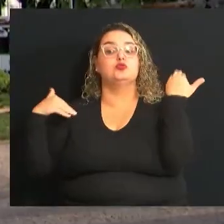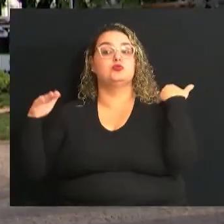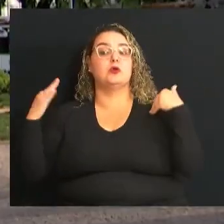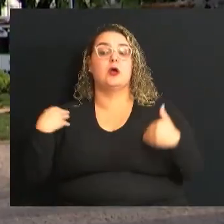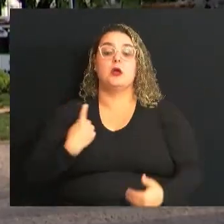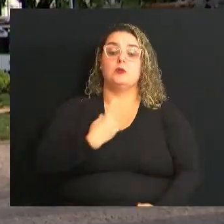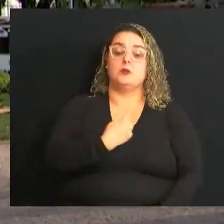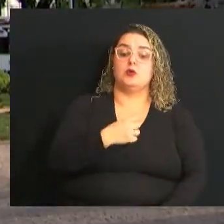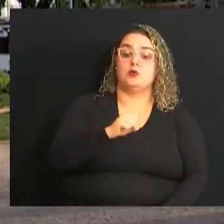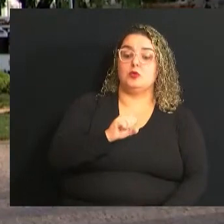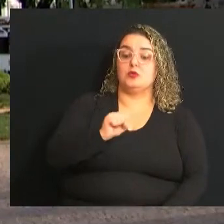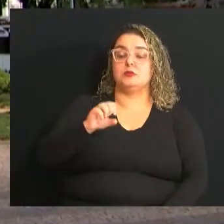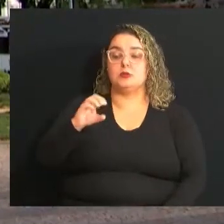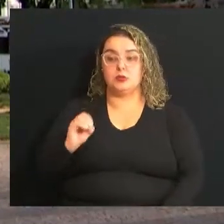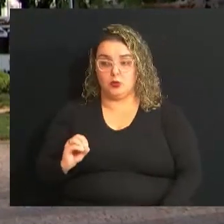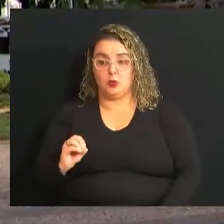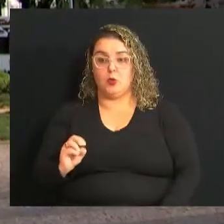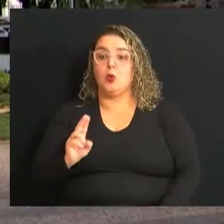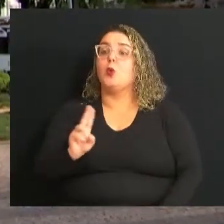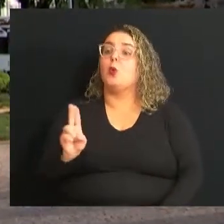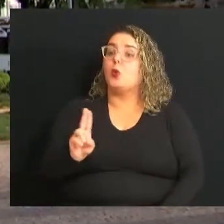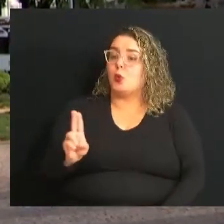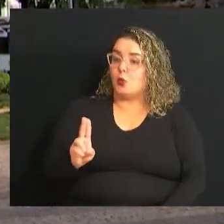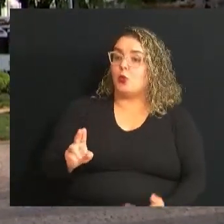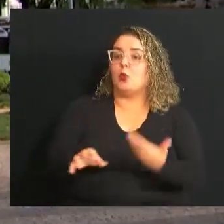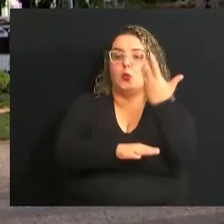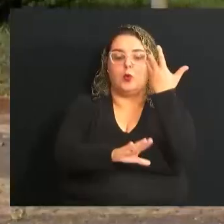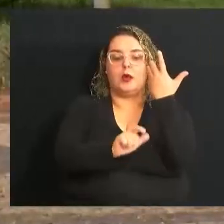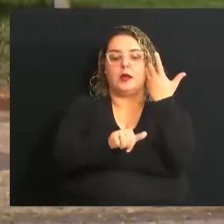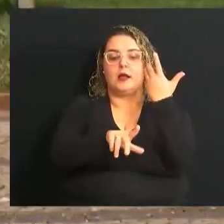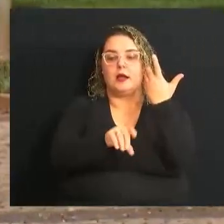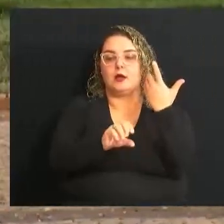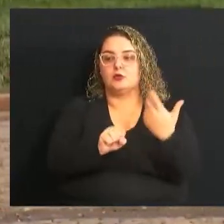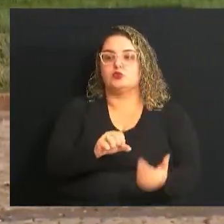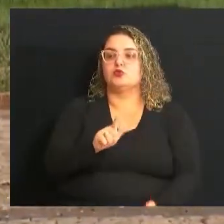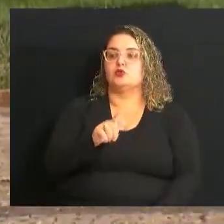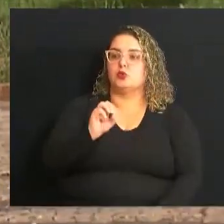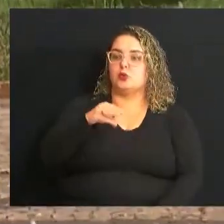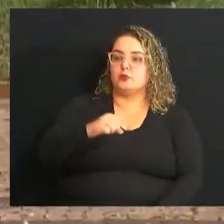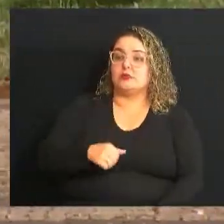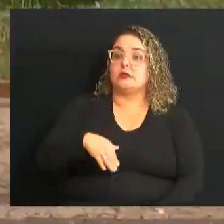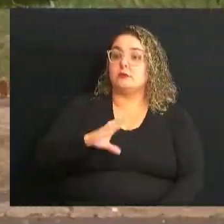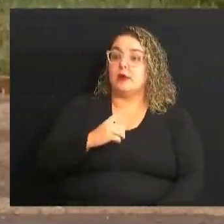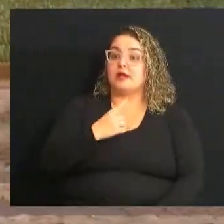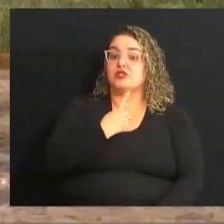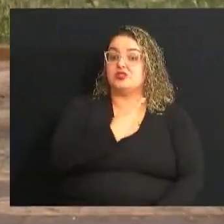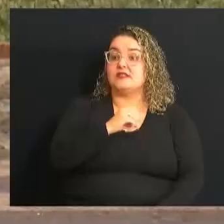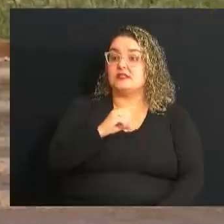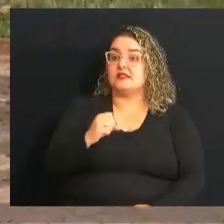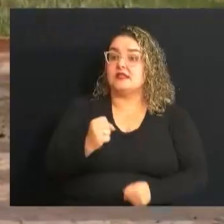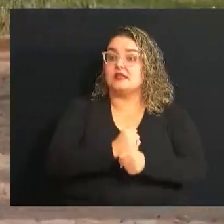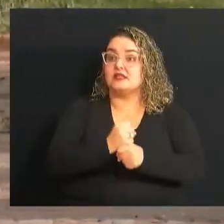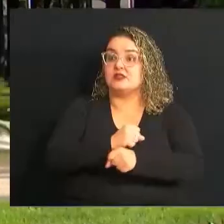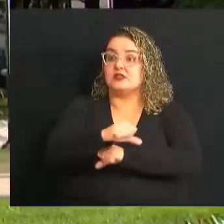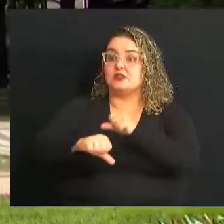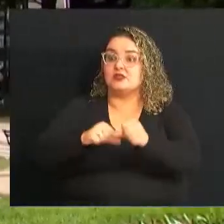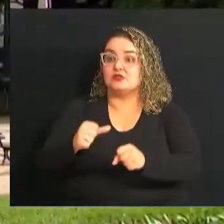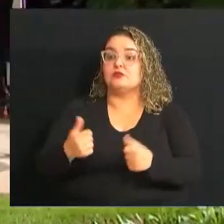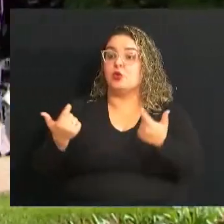a contribuição do advogado Luiz Gama, que conseguiu libertar mais de 500 escravizados.